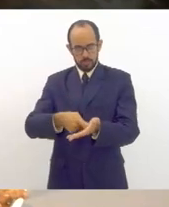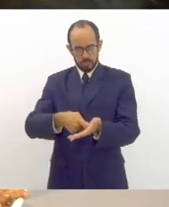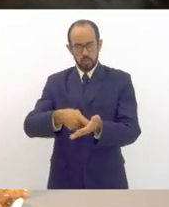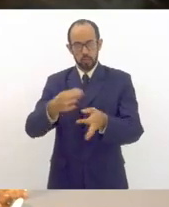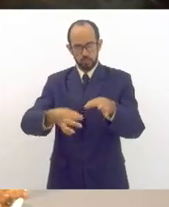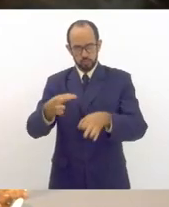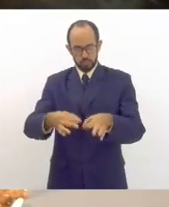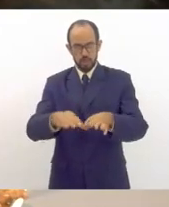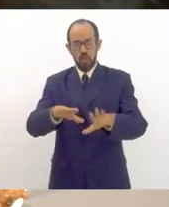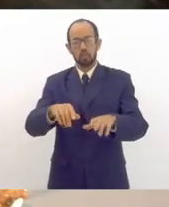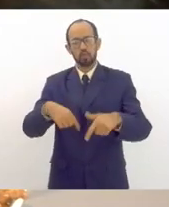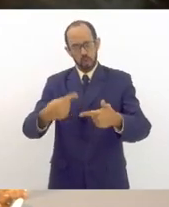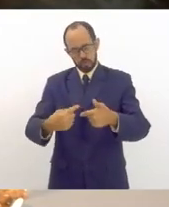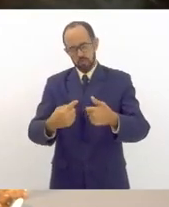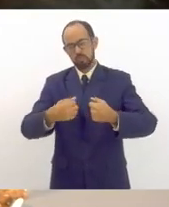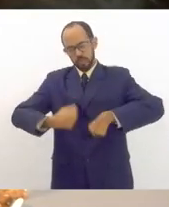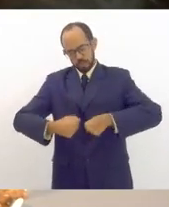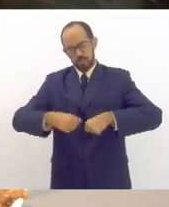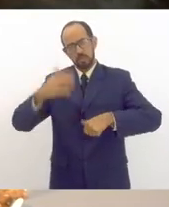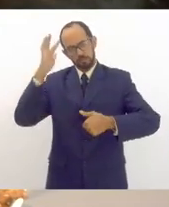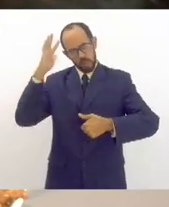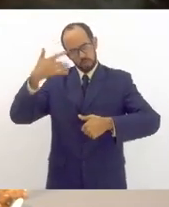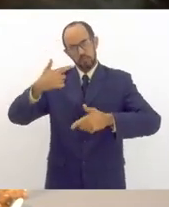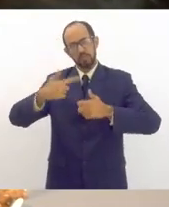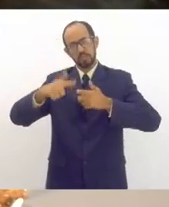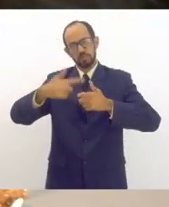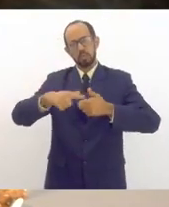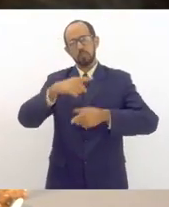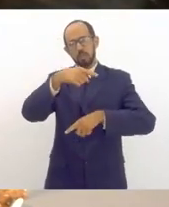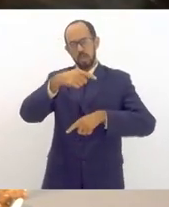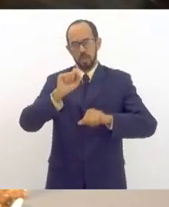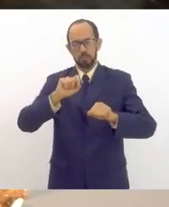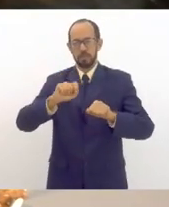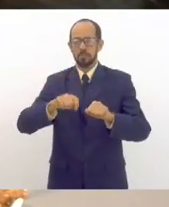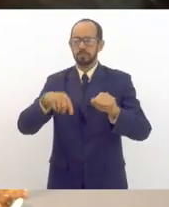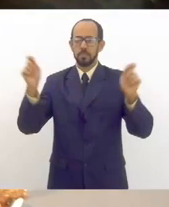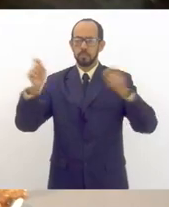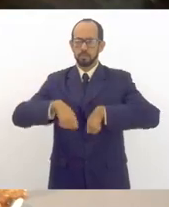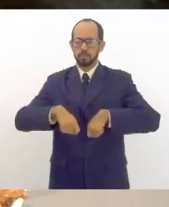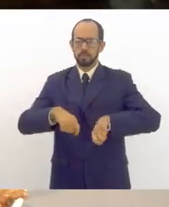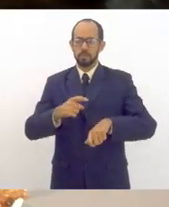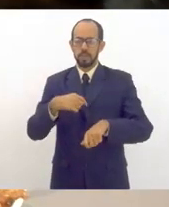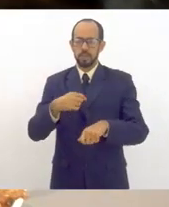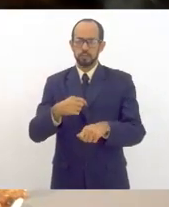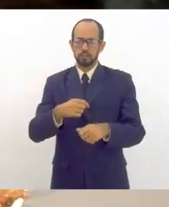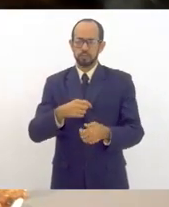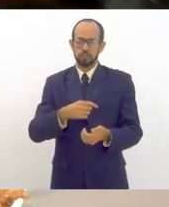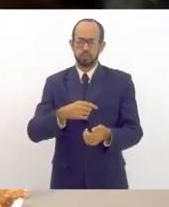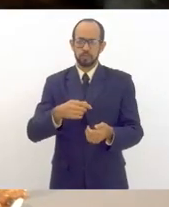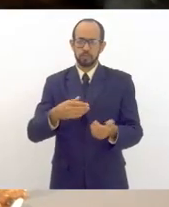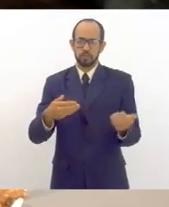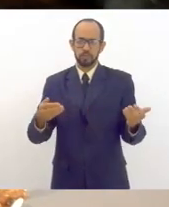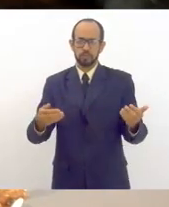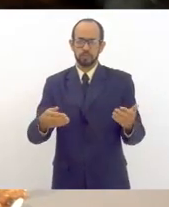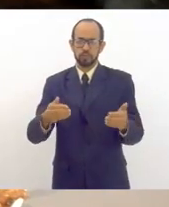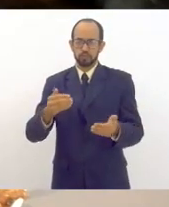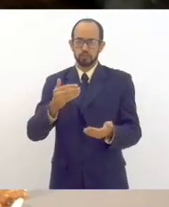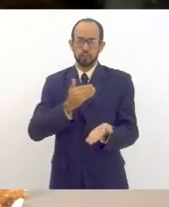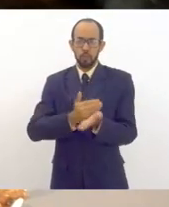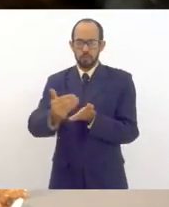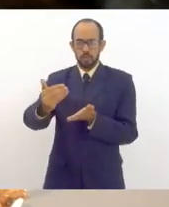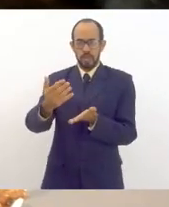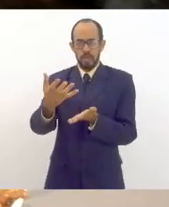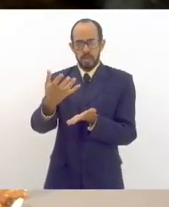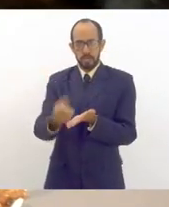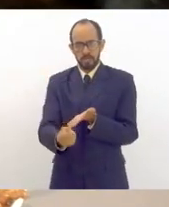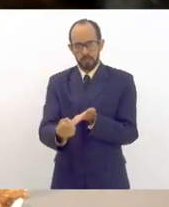essa questão da cidade do Rio de Janeiro no que se refere à sua possibilidade, desde já, começar a receber